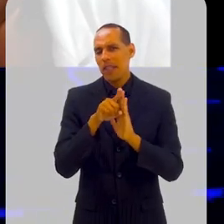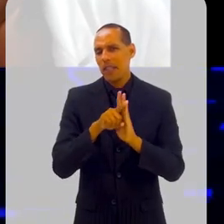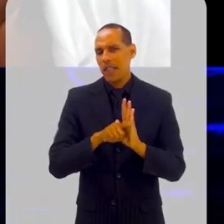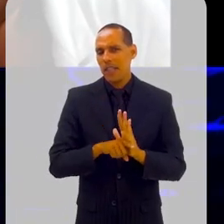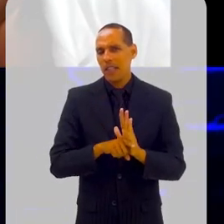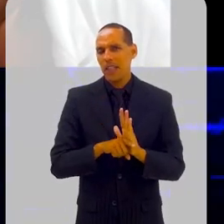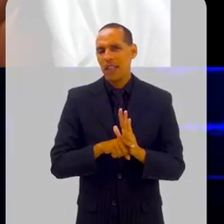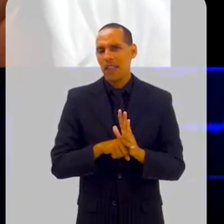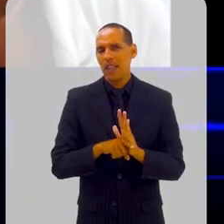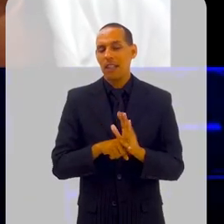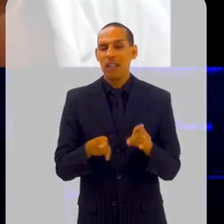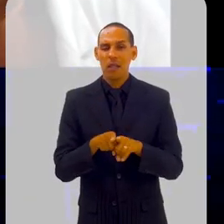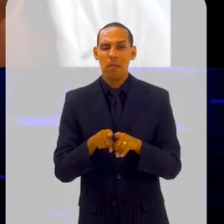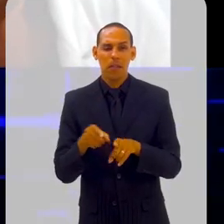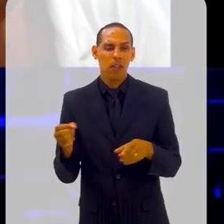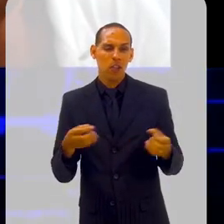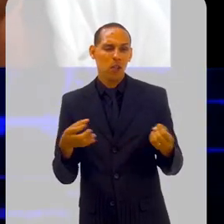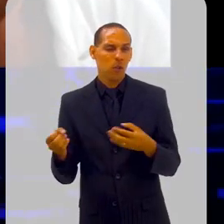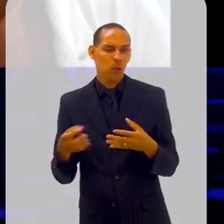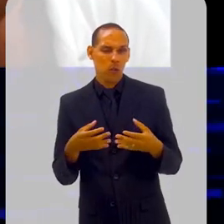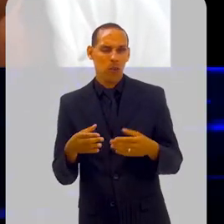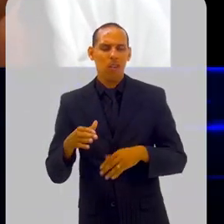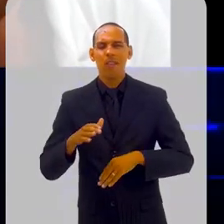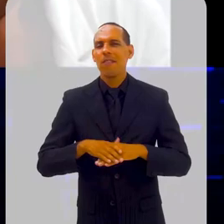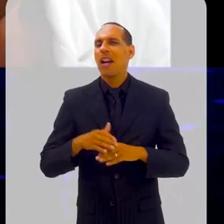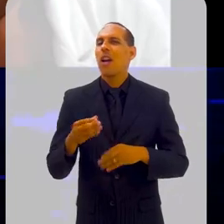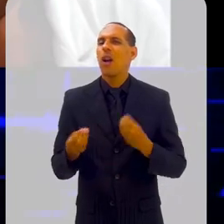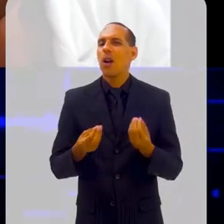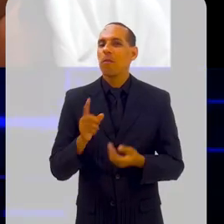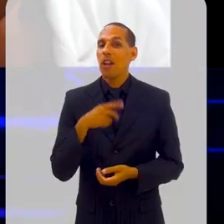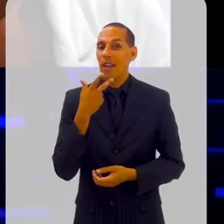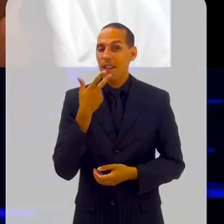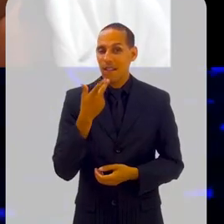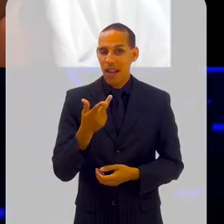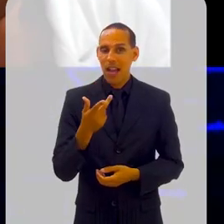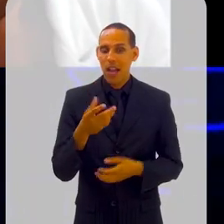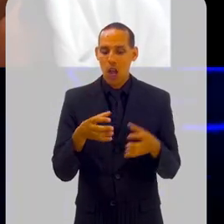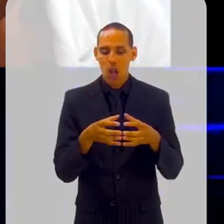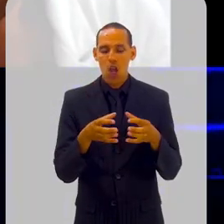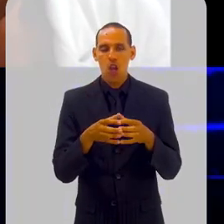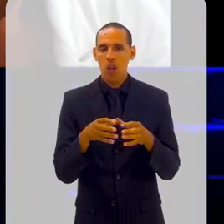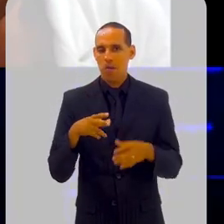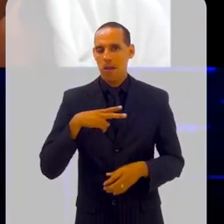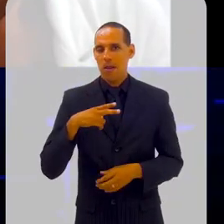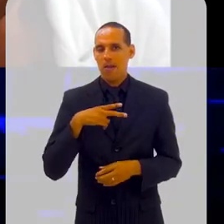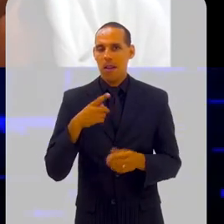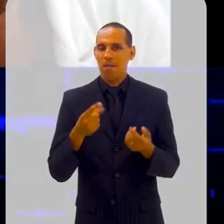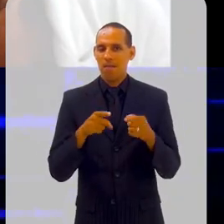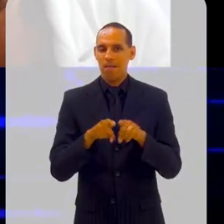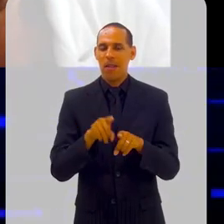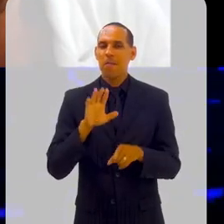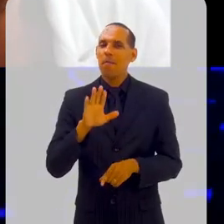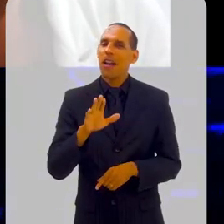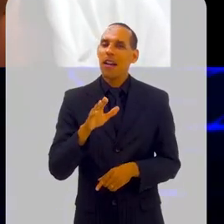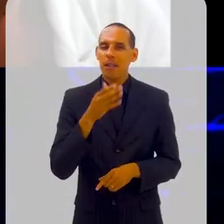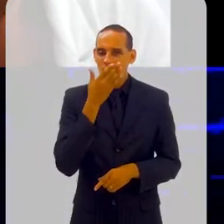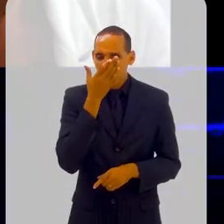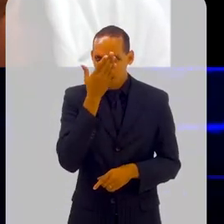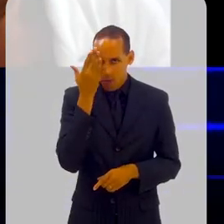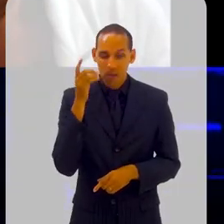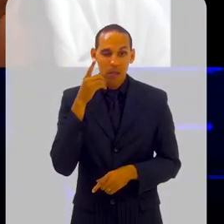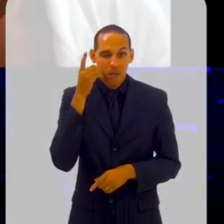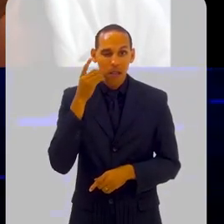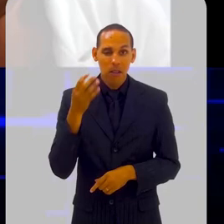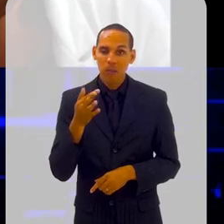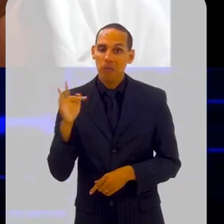das pesquisas e dessa inovação que pode ser feita né a gente falou muito aqui de parcerias público-privadas mas assim por